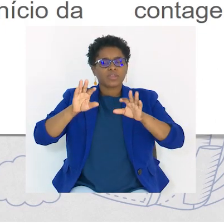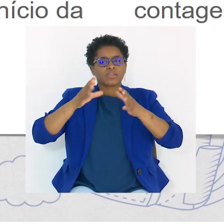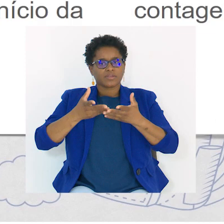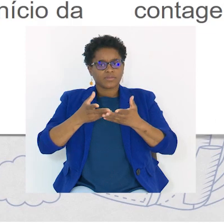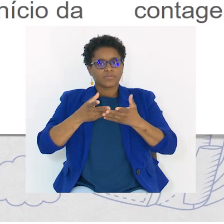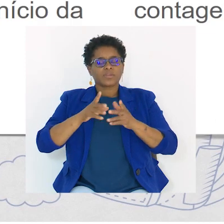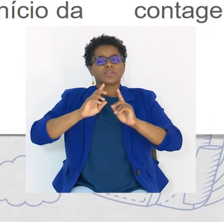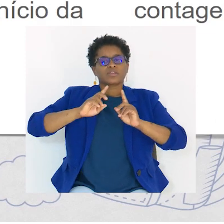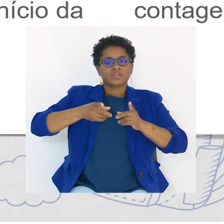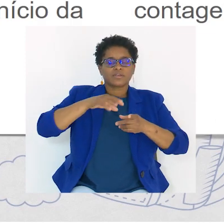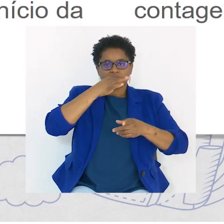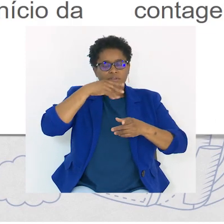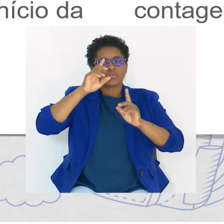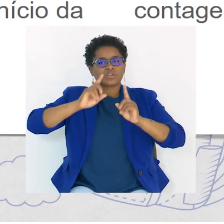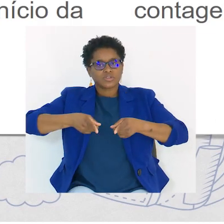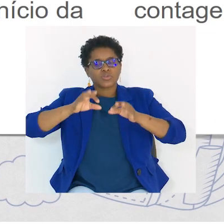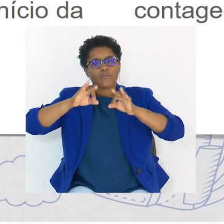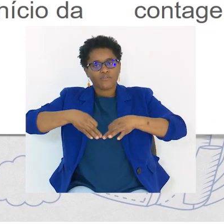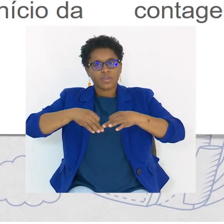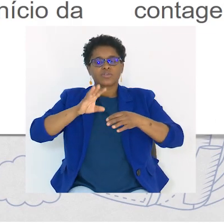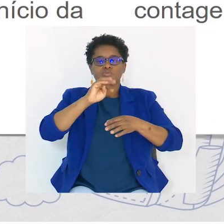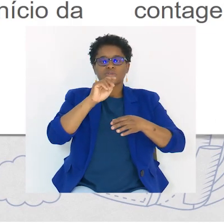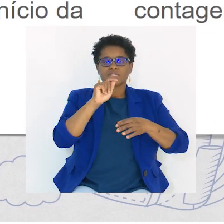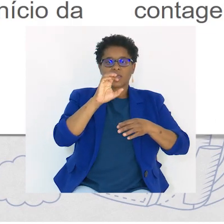fim dos séculos.